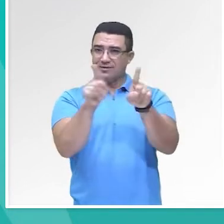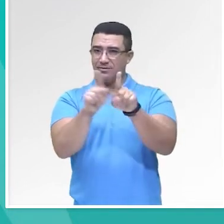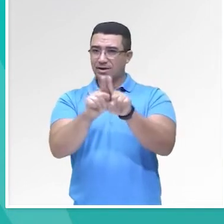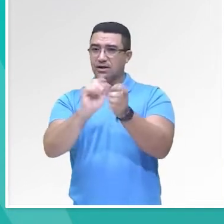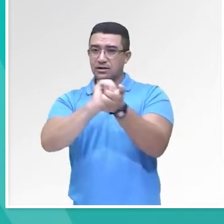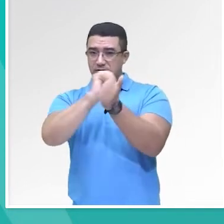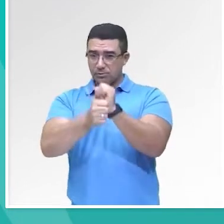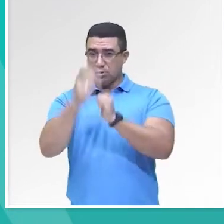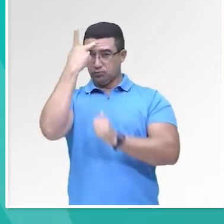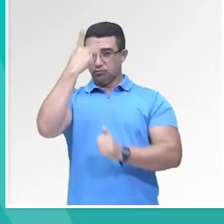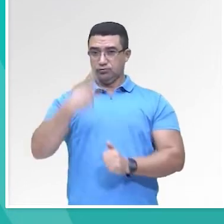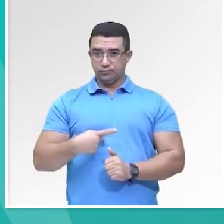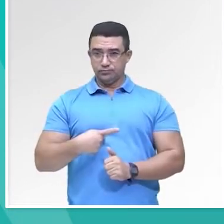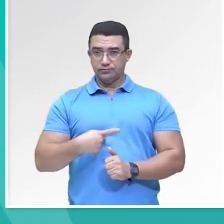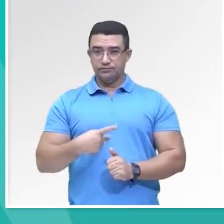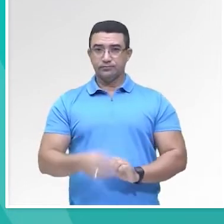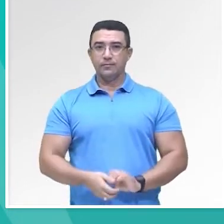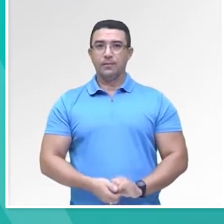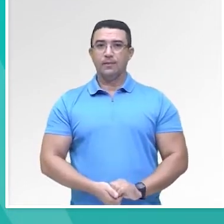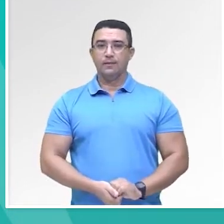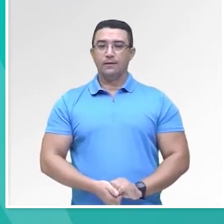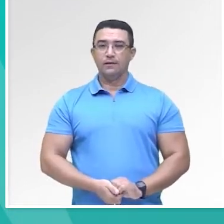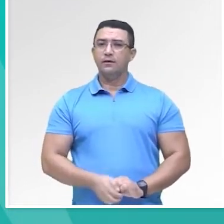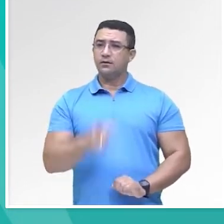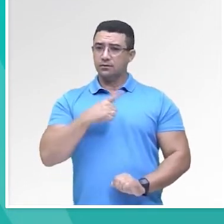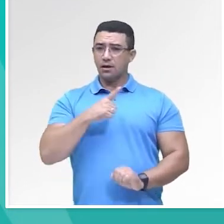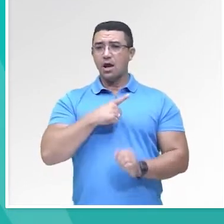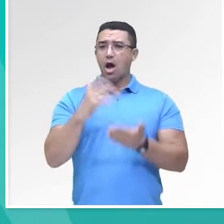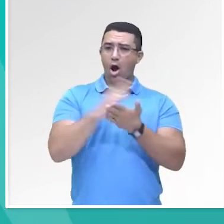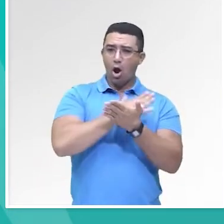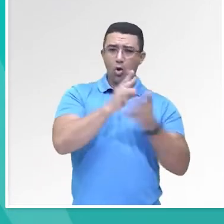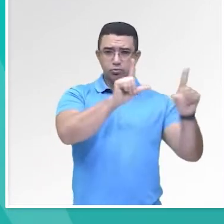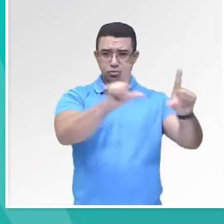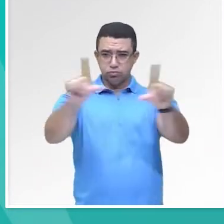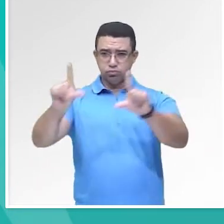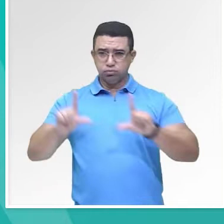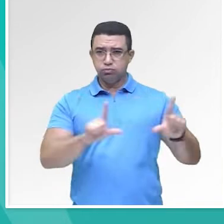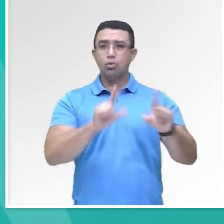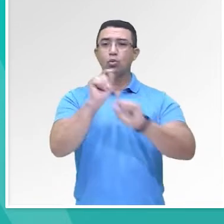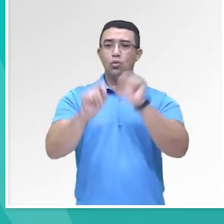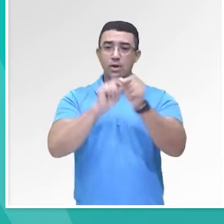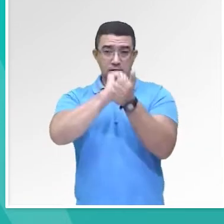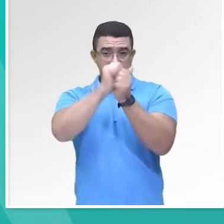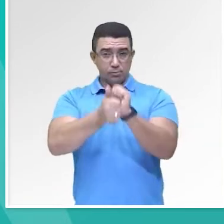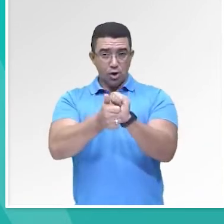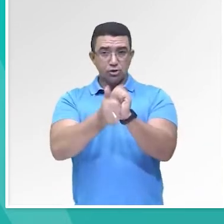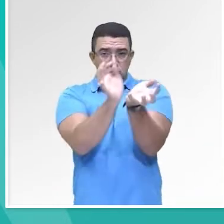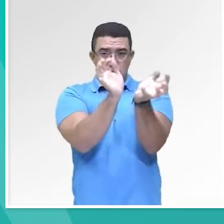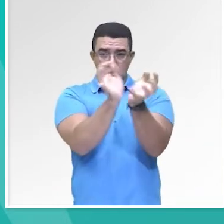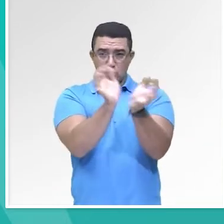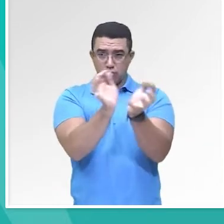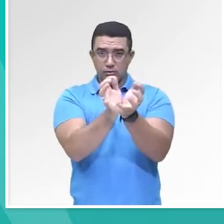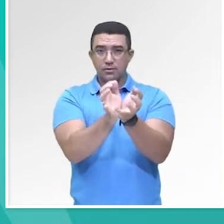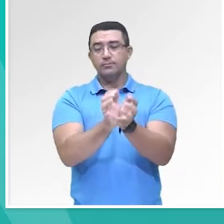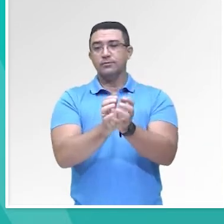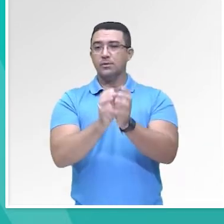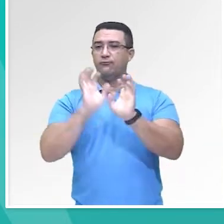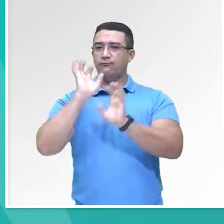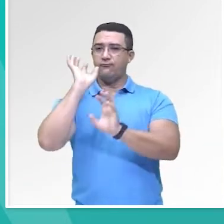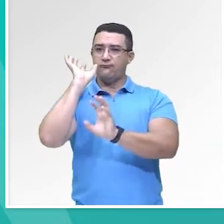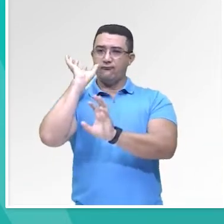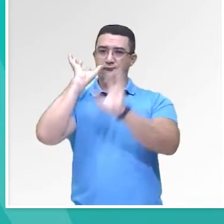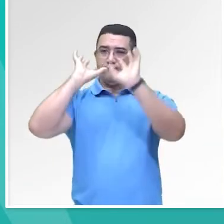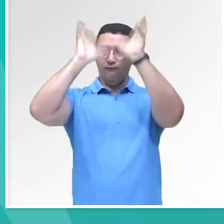vê-los aqui novamente. Então, aqui nós temos algumas imagens de quê? De esportes coletivos, como o vôlei,